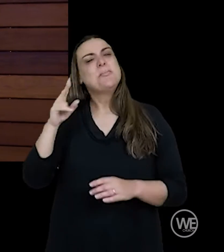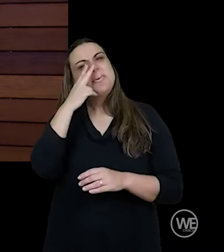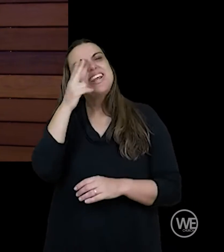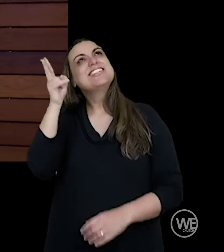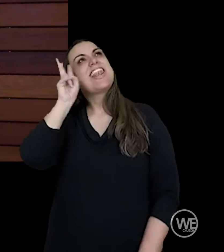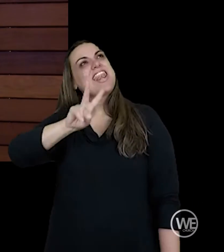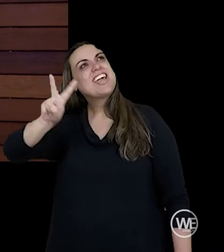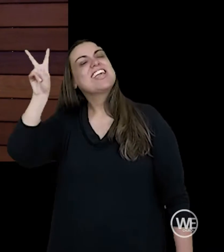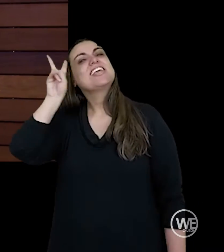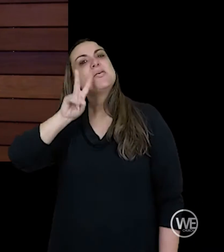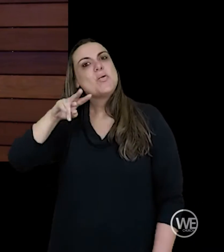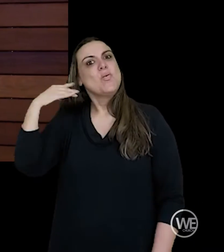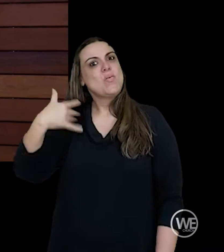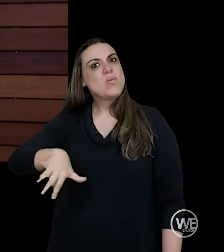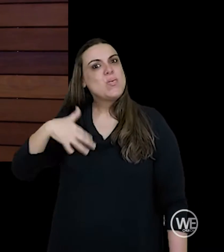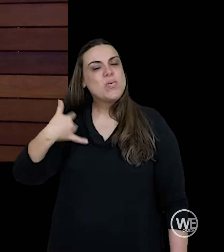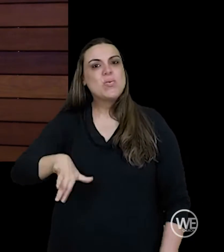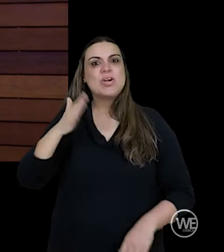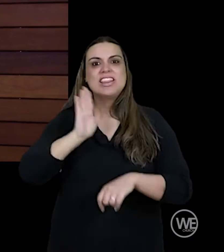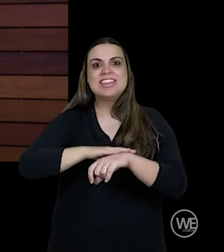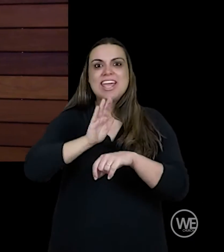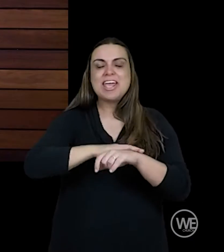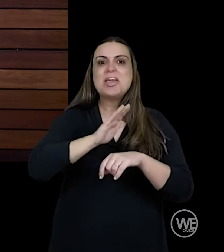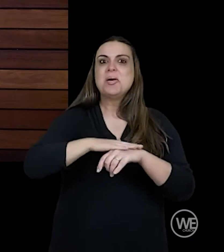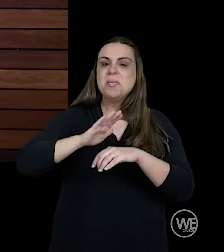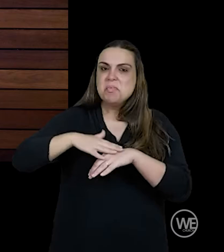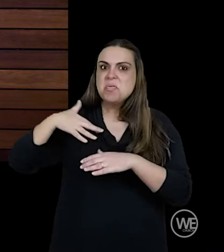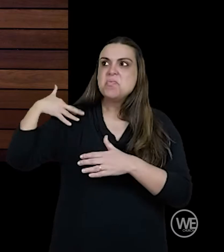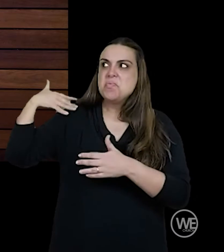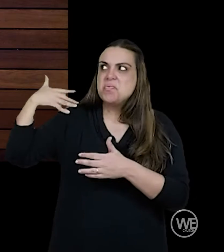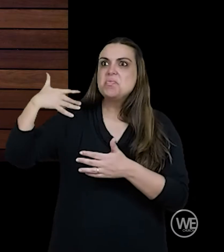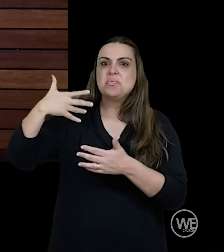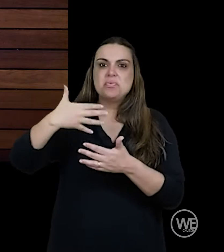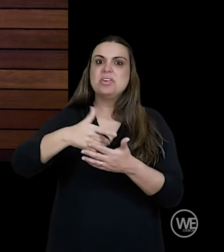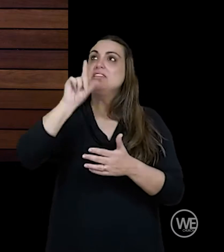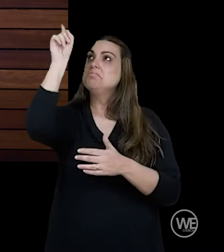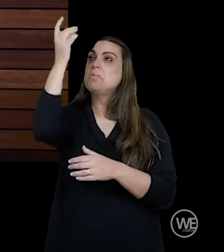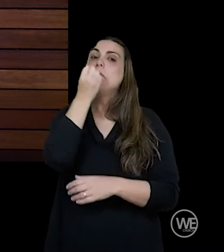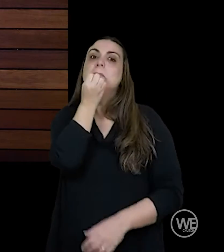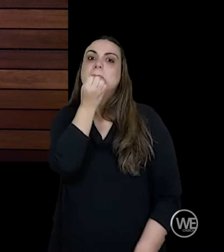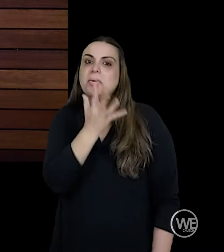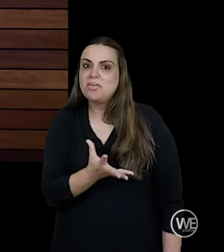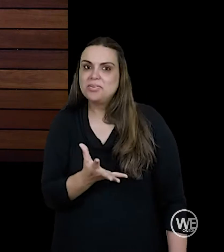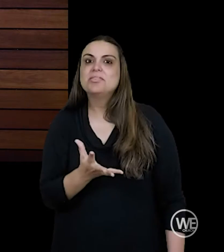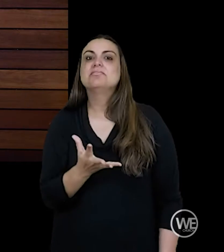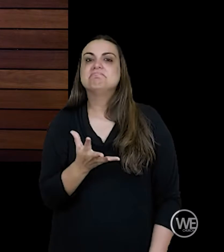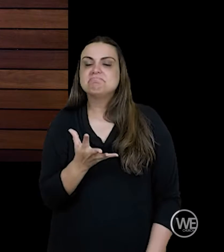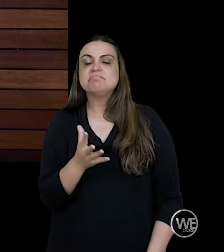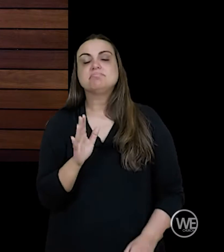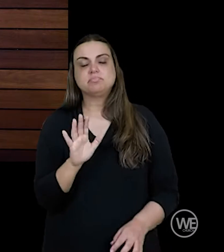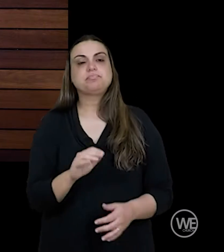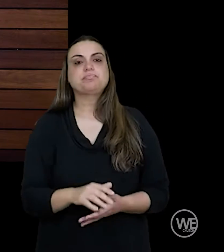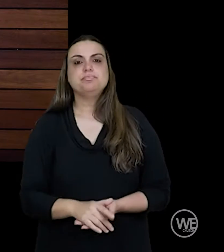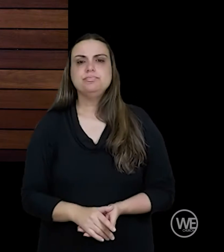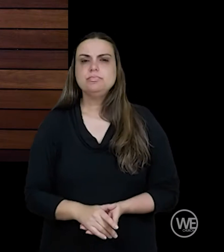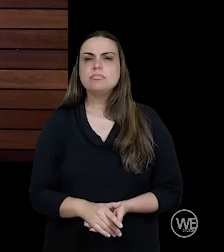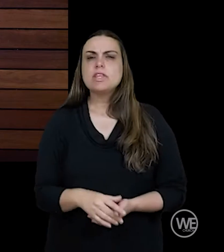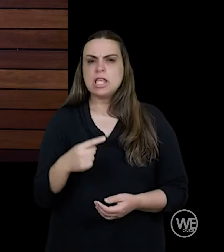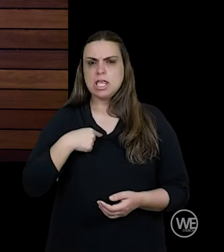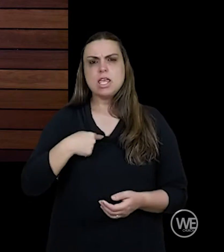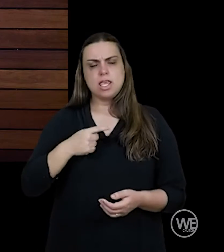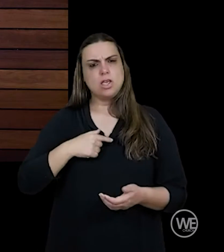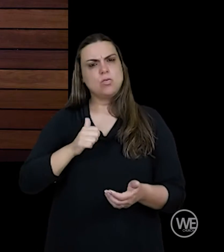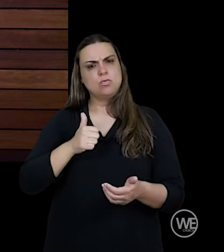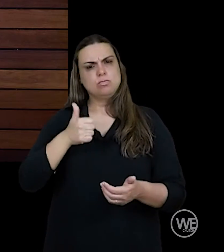relembra, a gente vê que o tempo passou, como Deus tem sido generoso ao longo desses anos, né? Eu fui